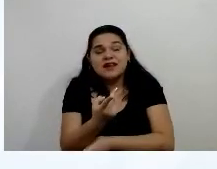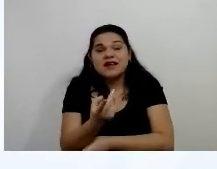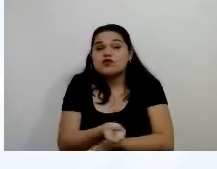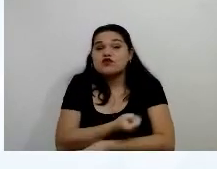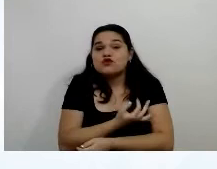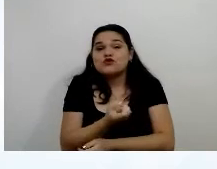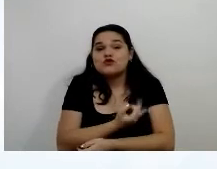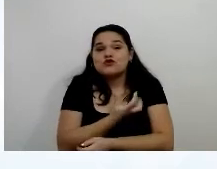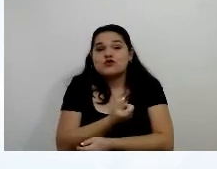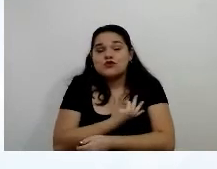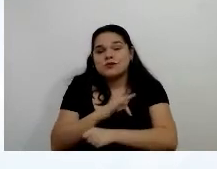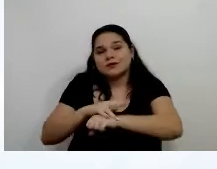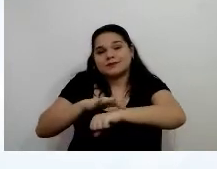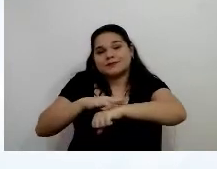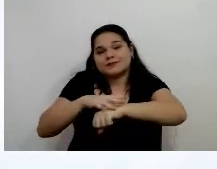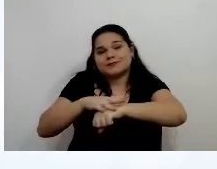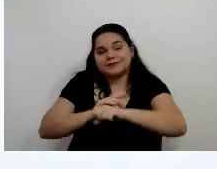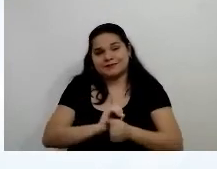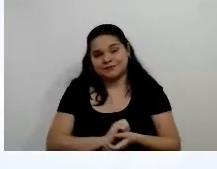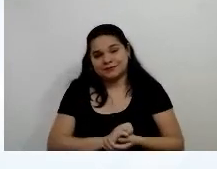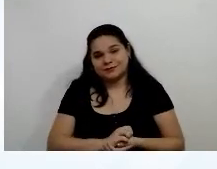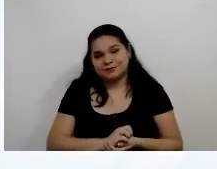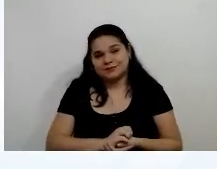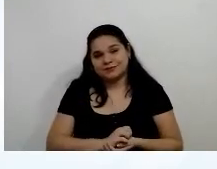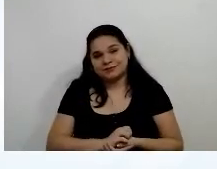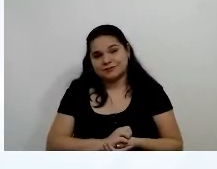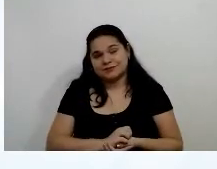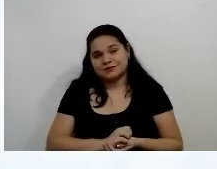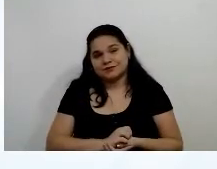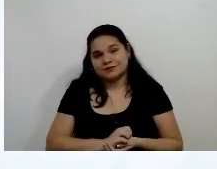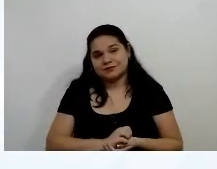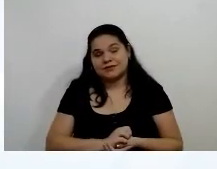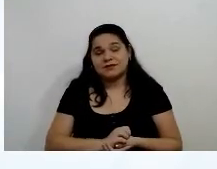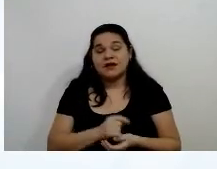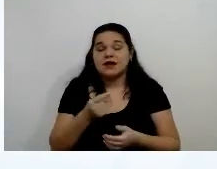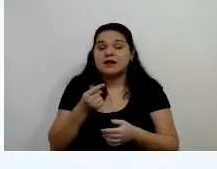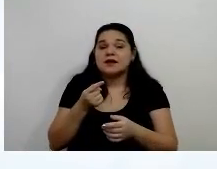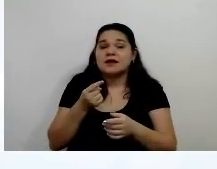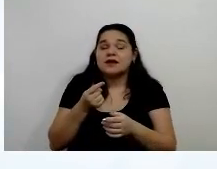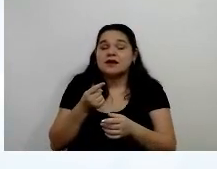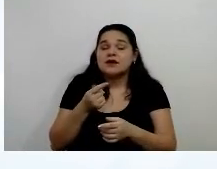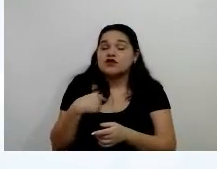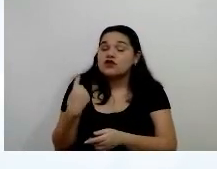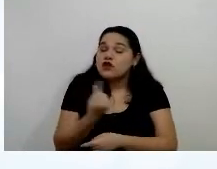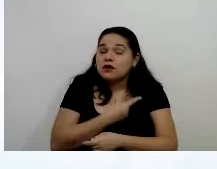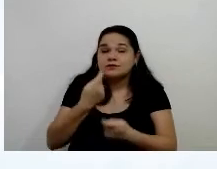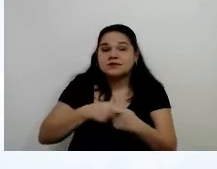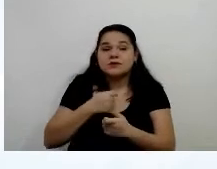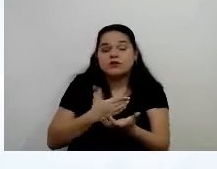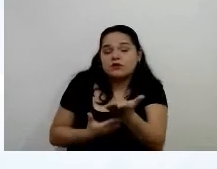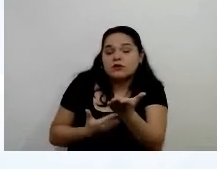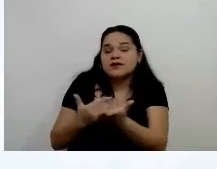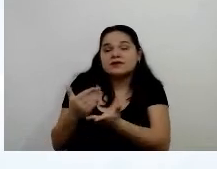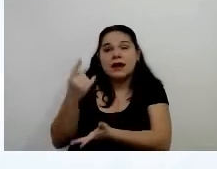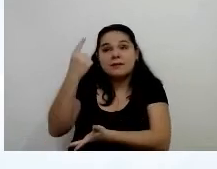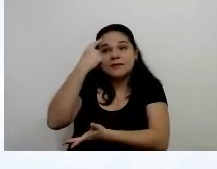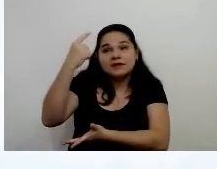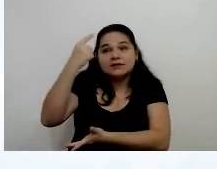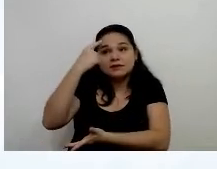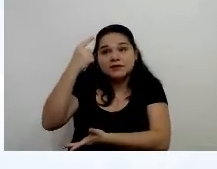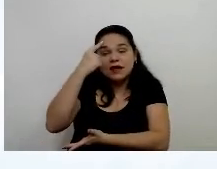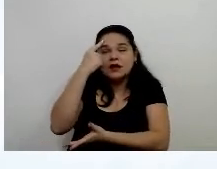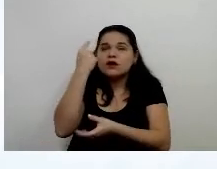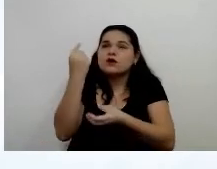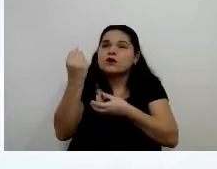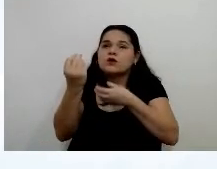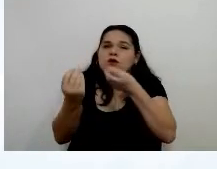da contaminação do Covid-19. E que nós temos que começar a pensar como